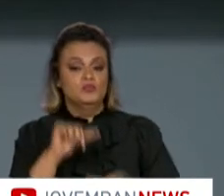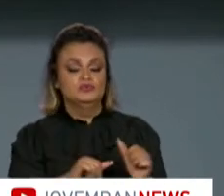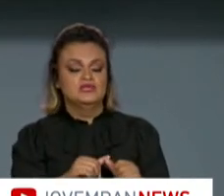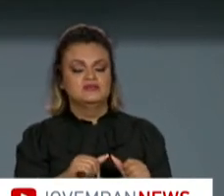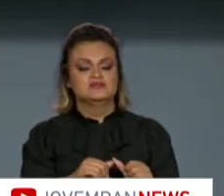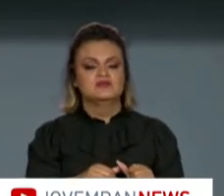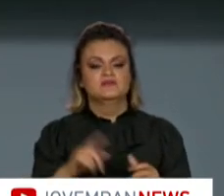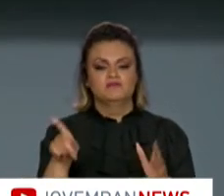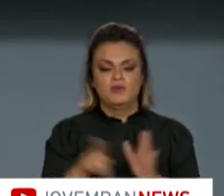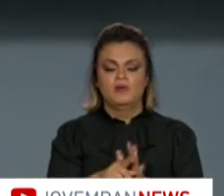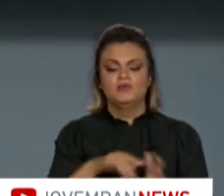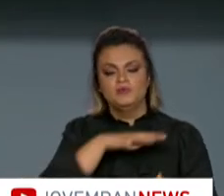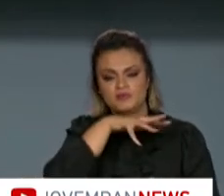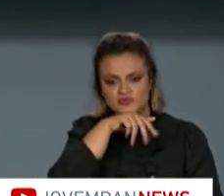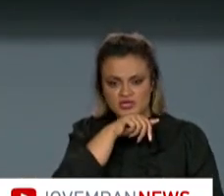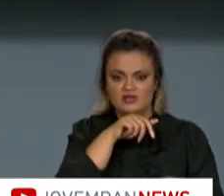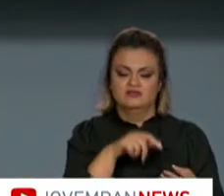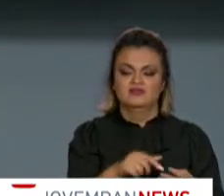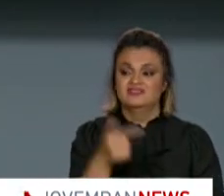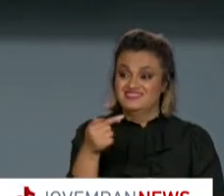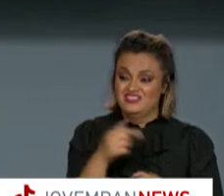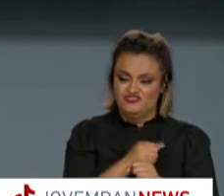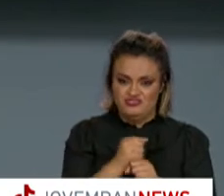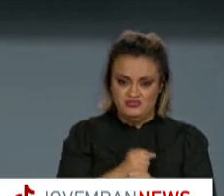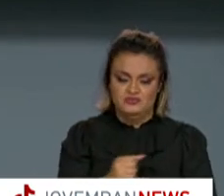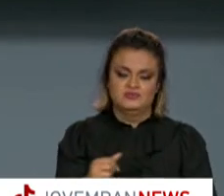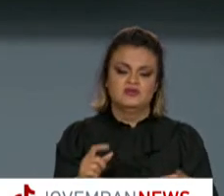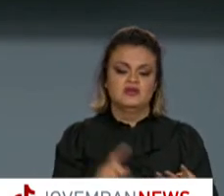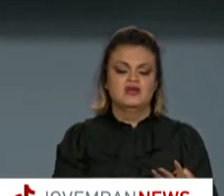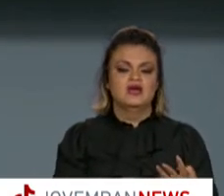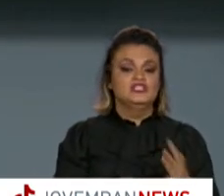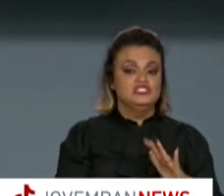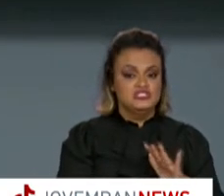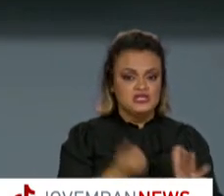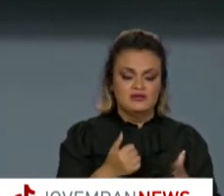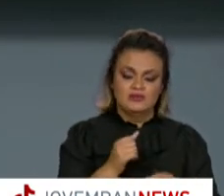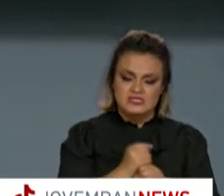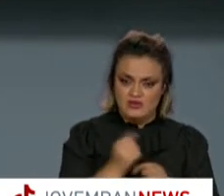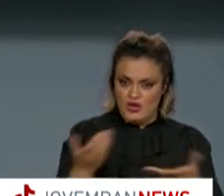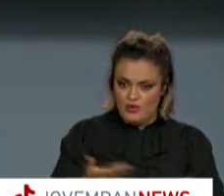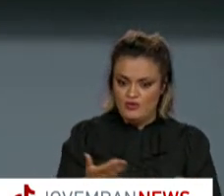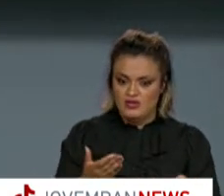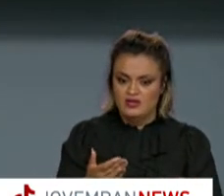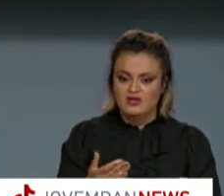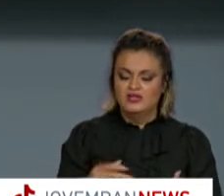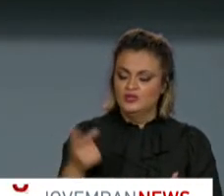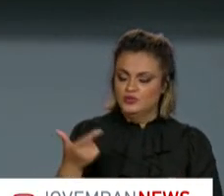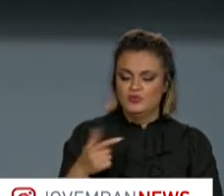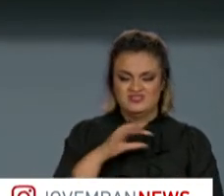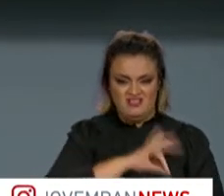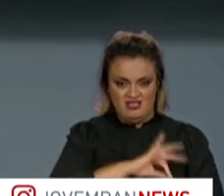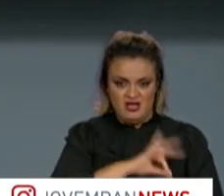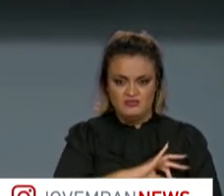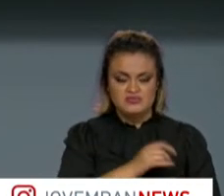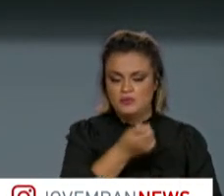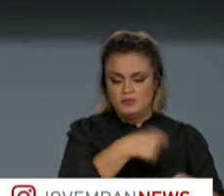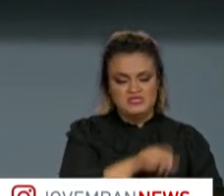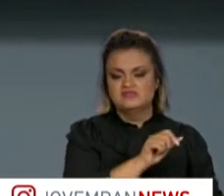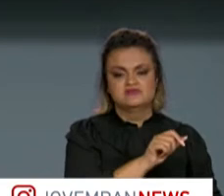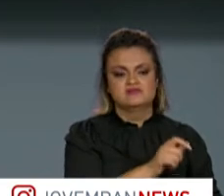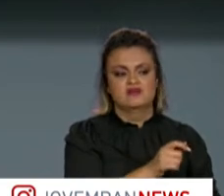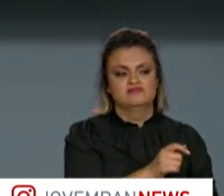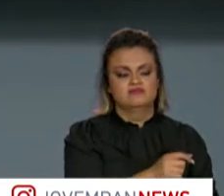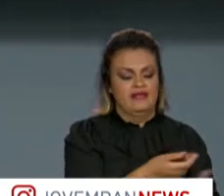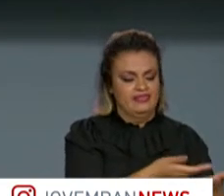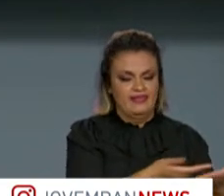da tabela do imposto de renda, depois de 7 anos, isenção esse ano de quem ganha até 2 salários mínimos de imposto de